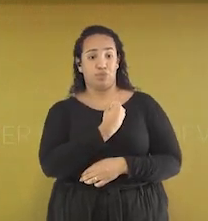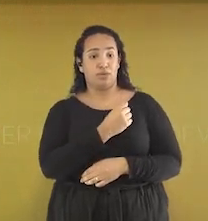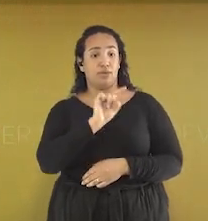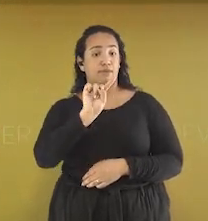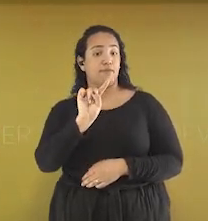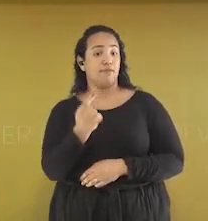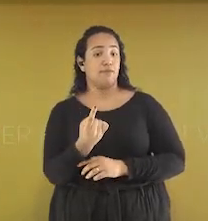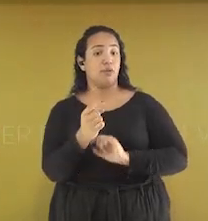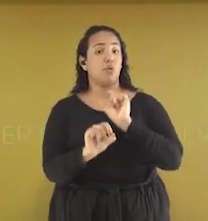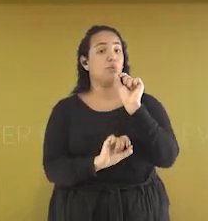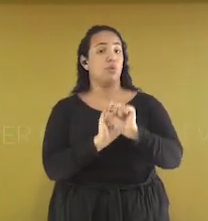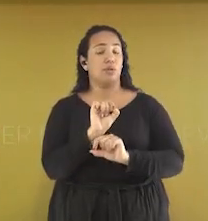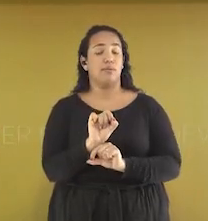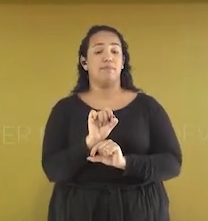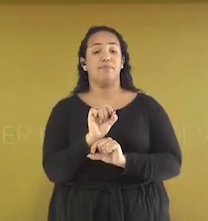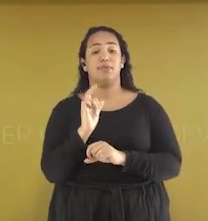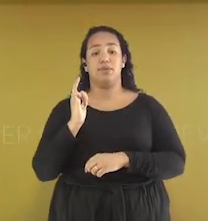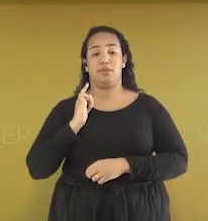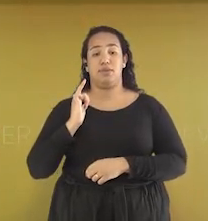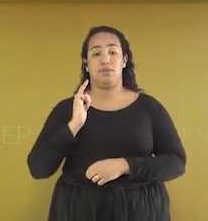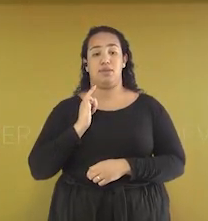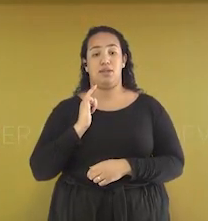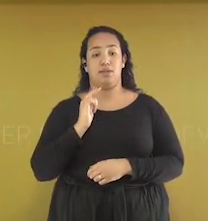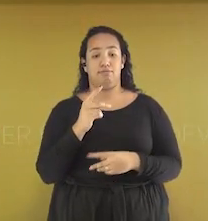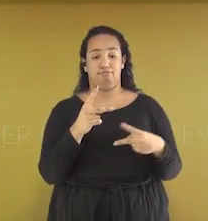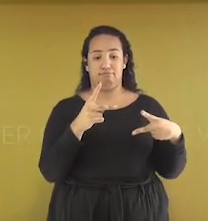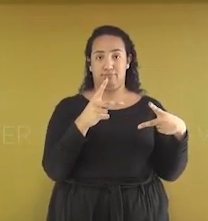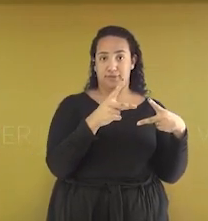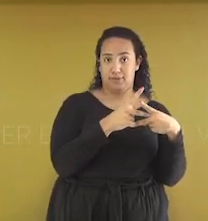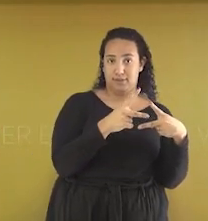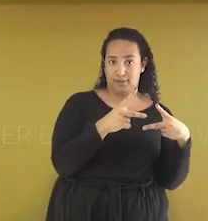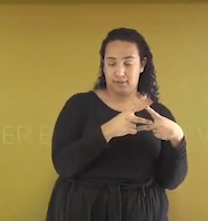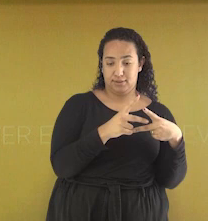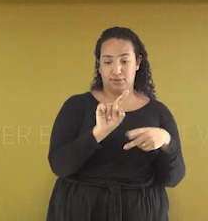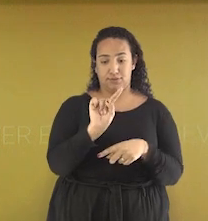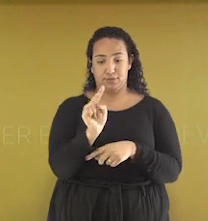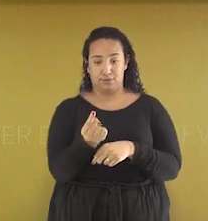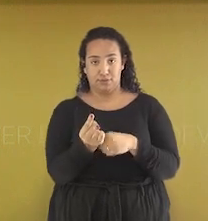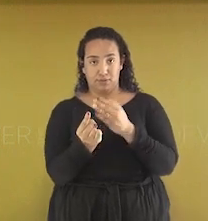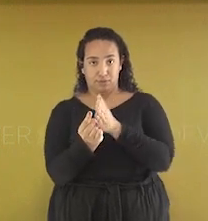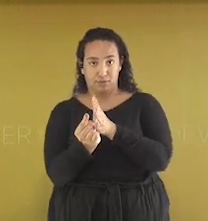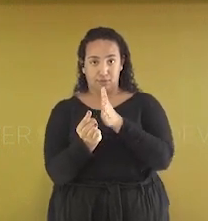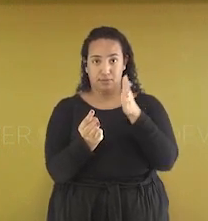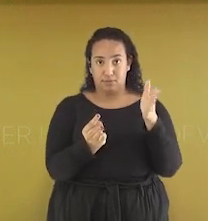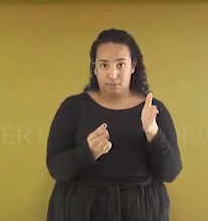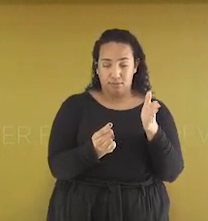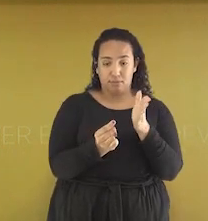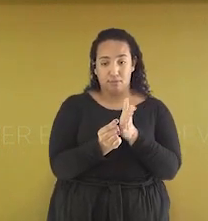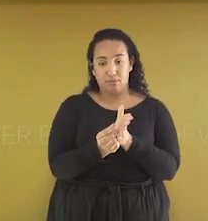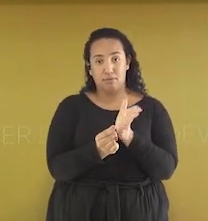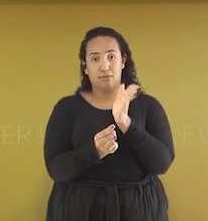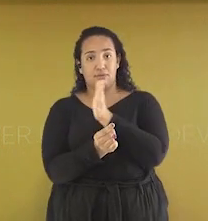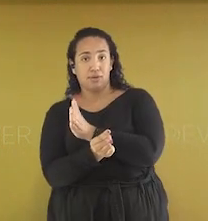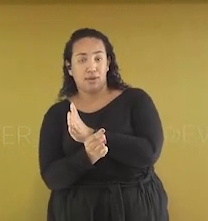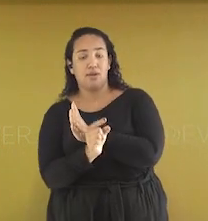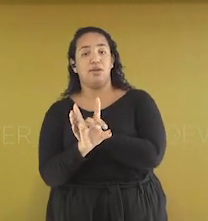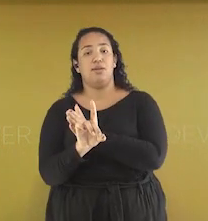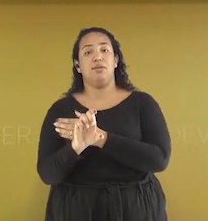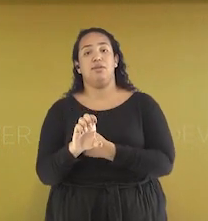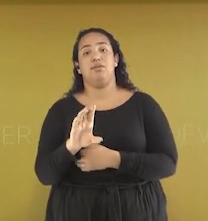números decimais são caracterizados por ter uma parte inteira antes da vírgula e uma